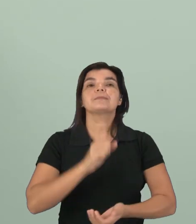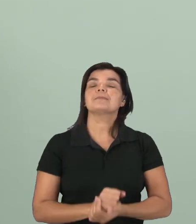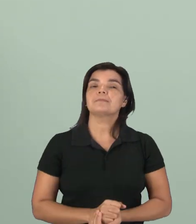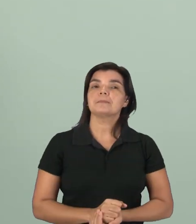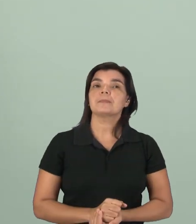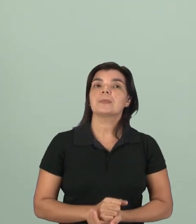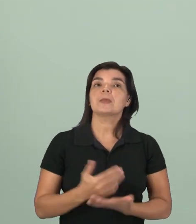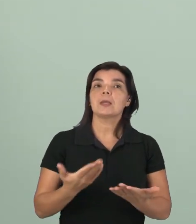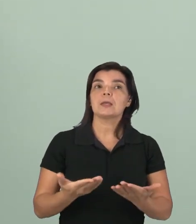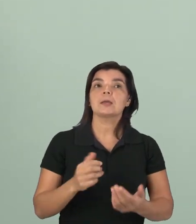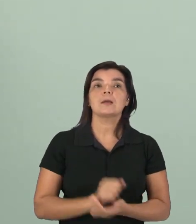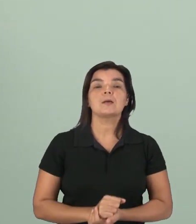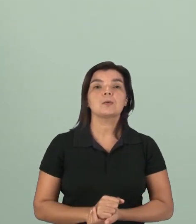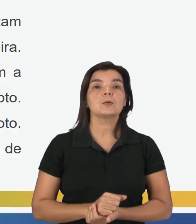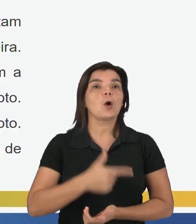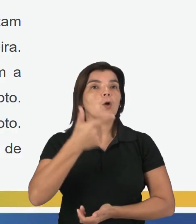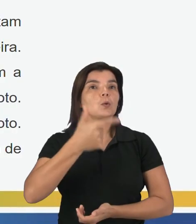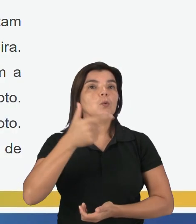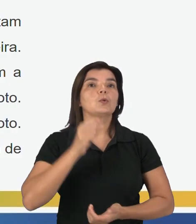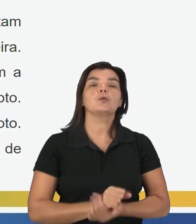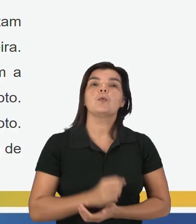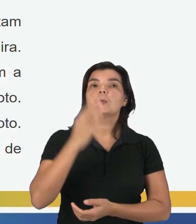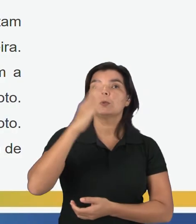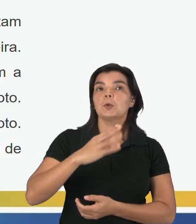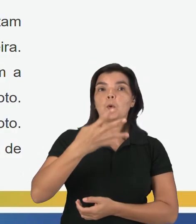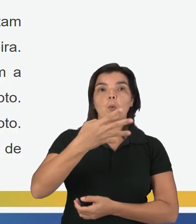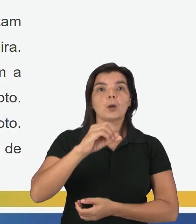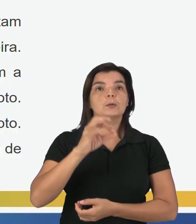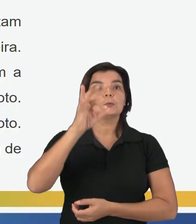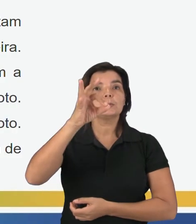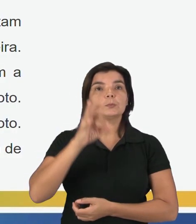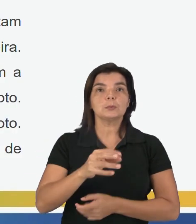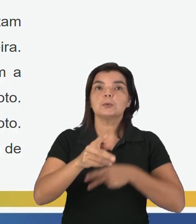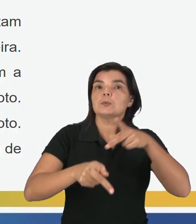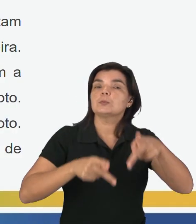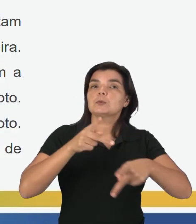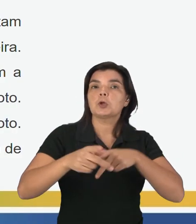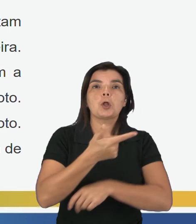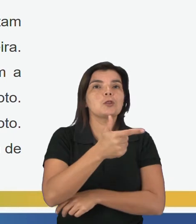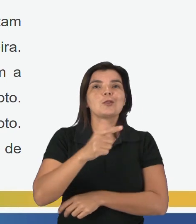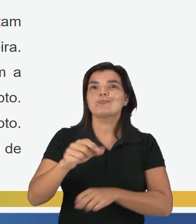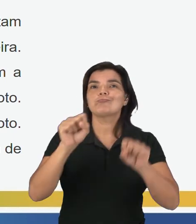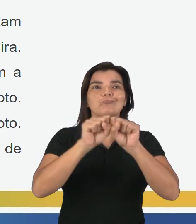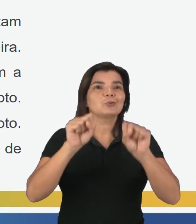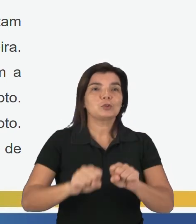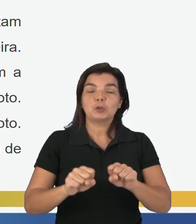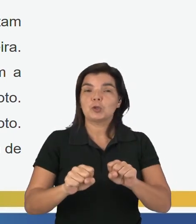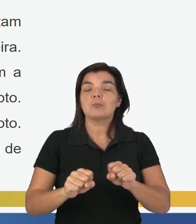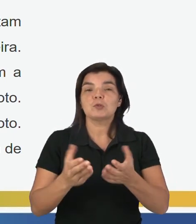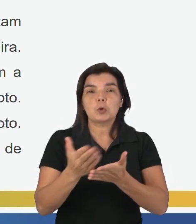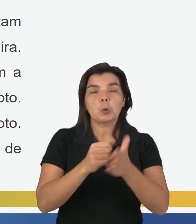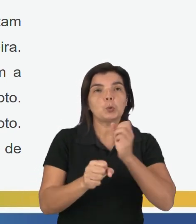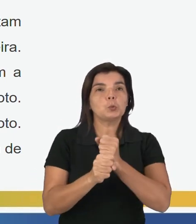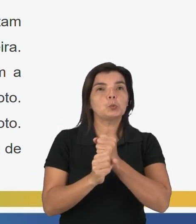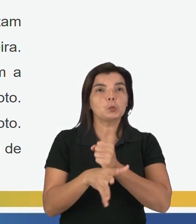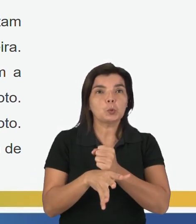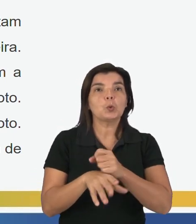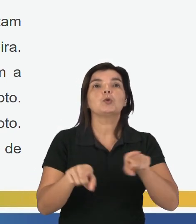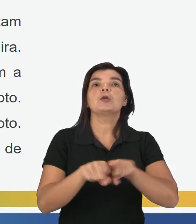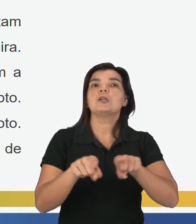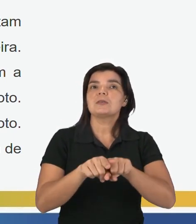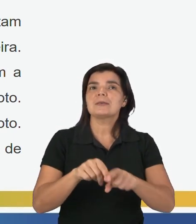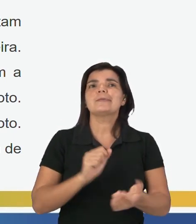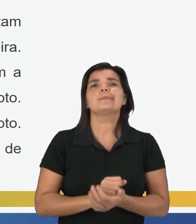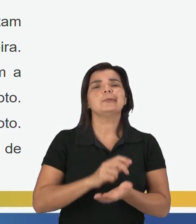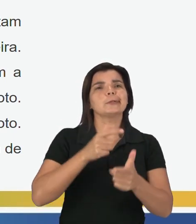meus parabéns! E em segundo, no Brasil, 48% da população não possui sistema de coleta de